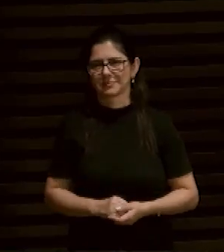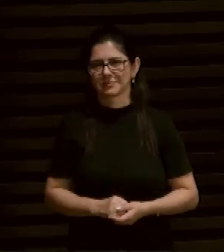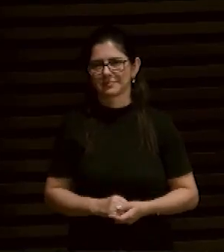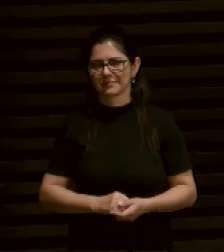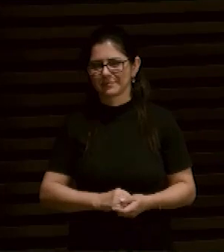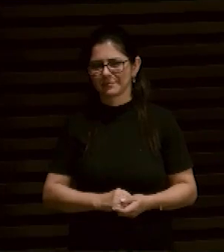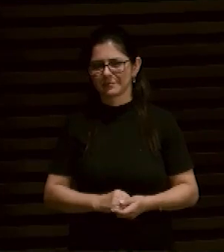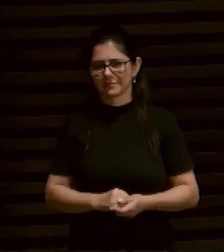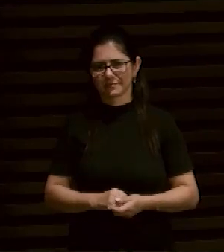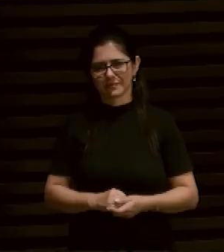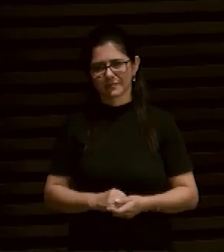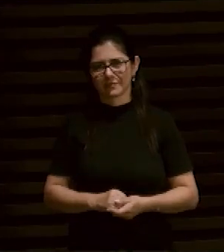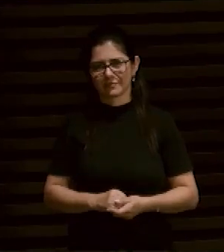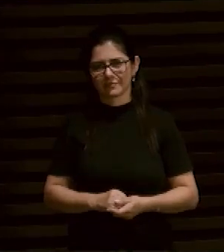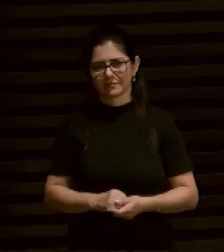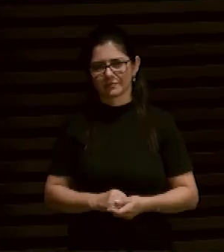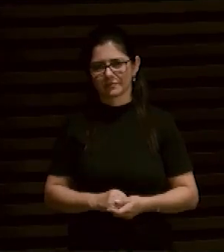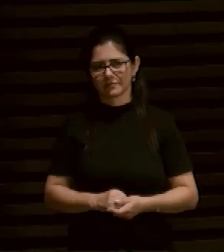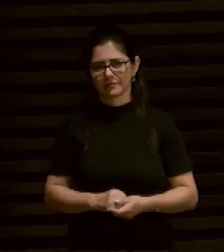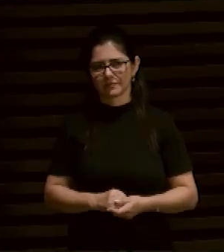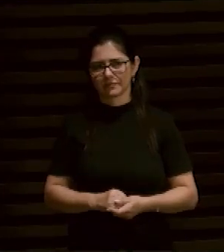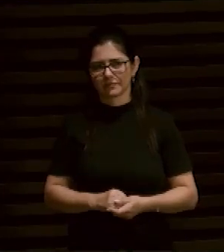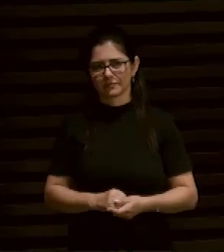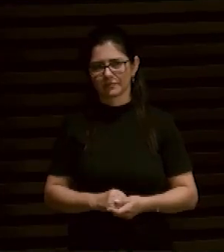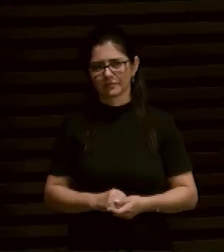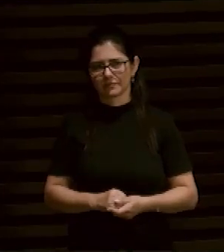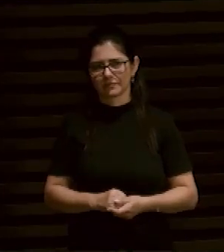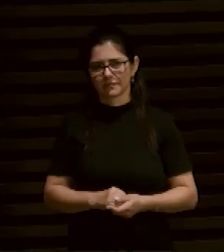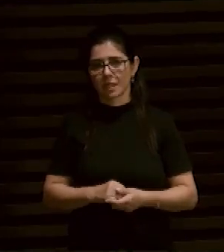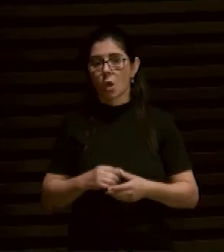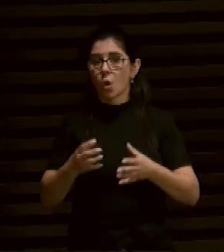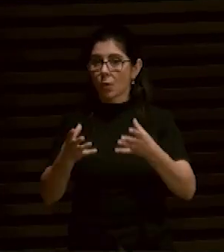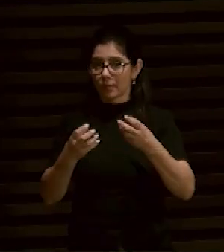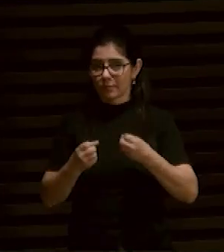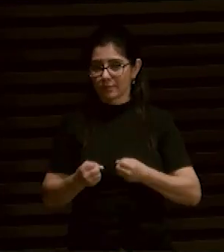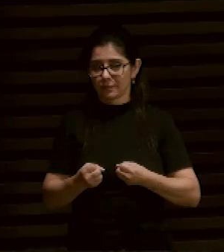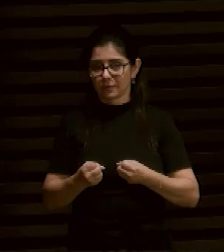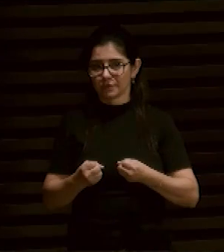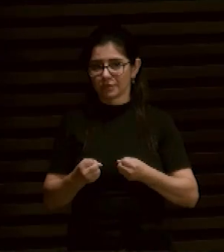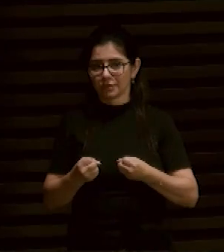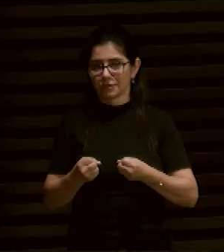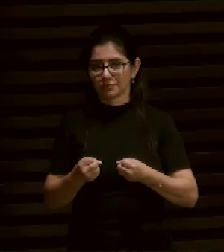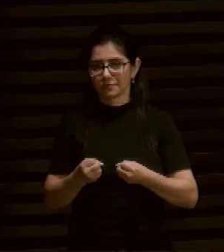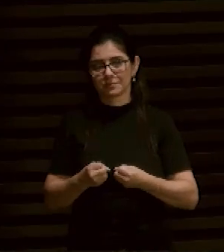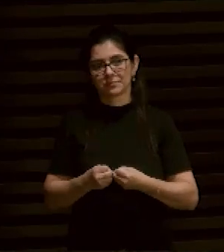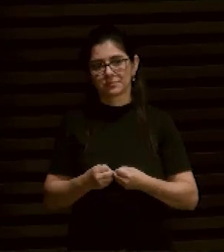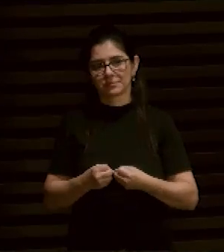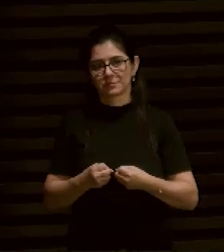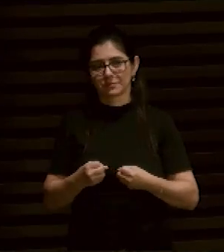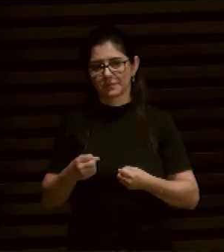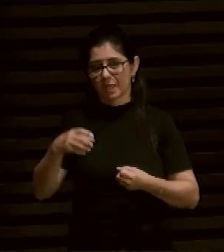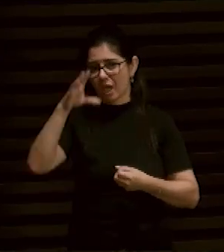que podemos extrair, uma série de assuntos sobre os quais a gente pode ser edificado, mas no fim das contas, meus irmãos, assim